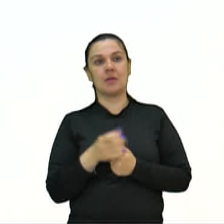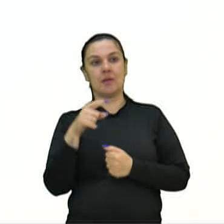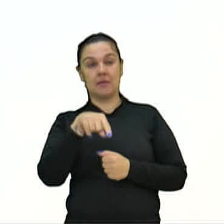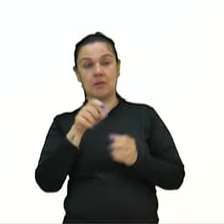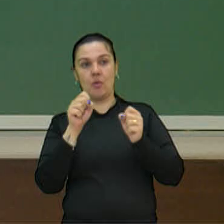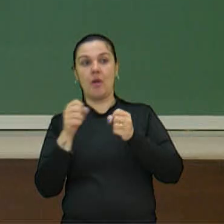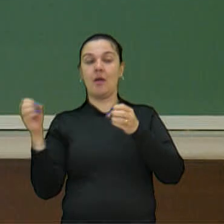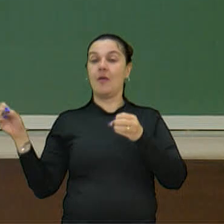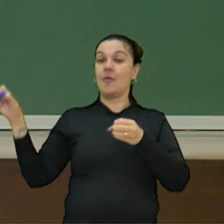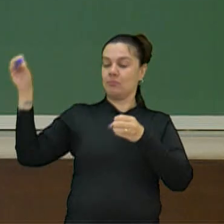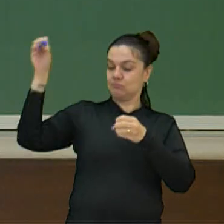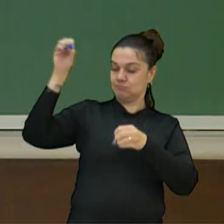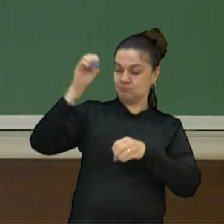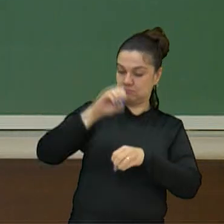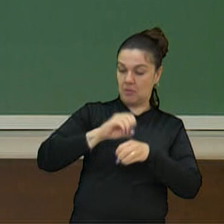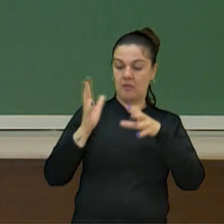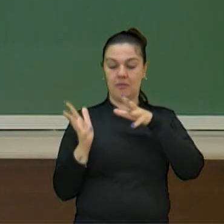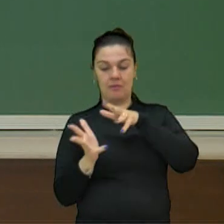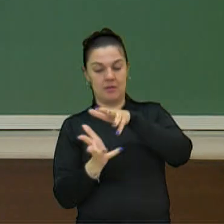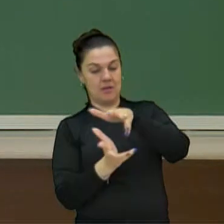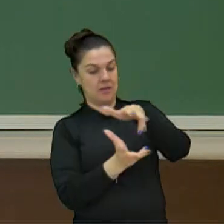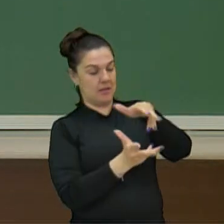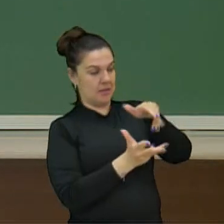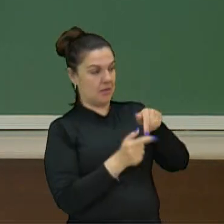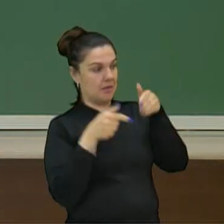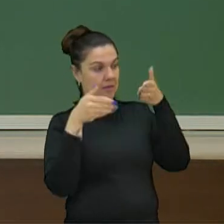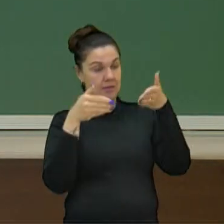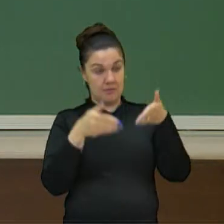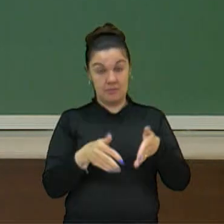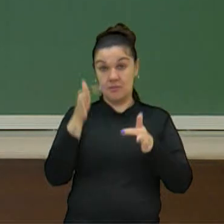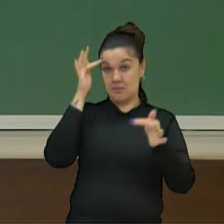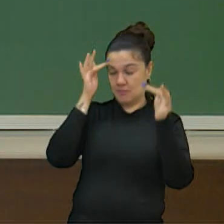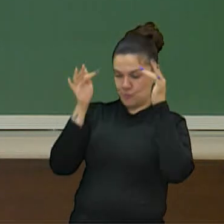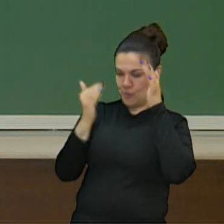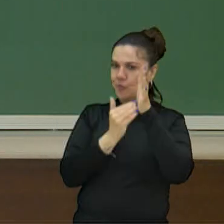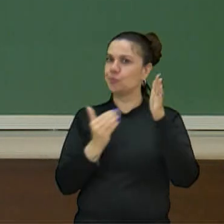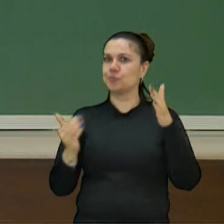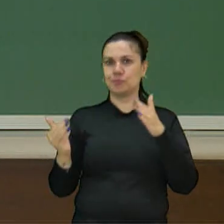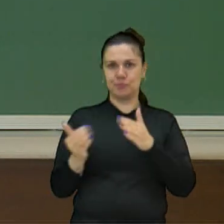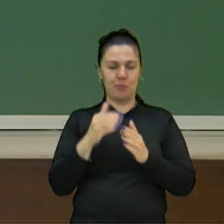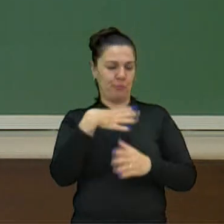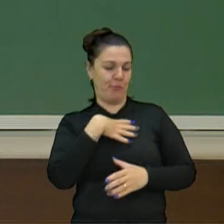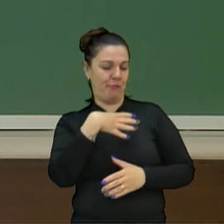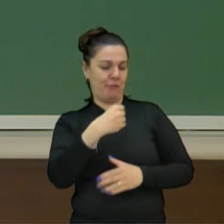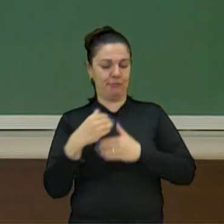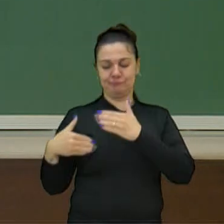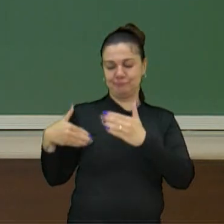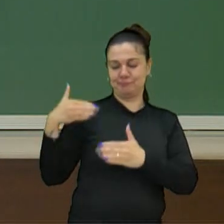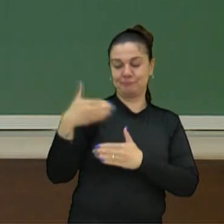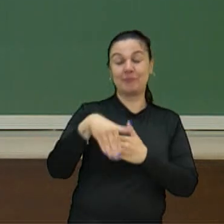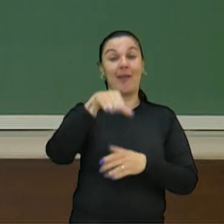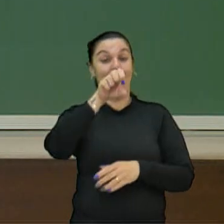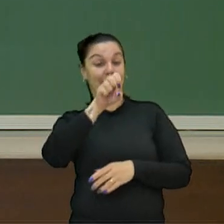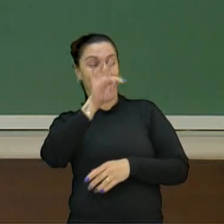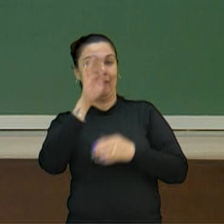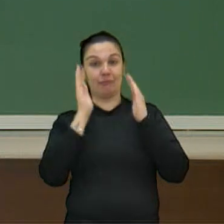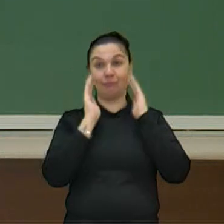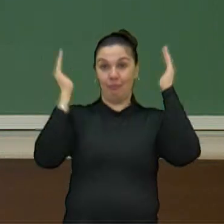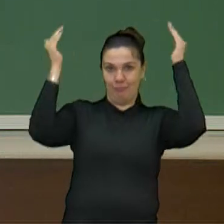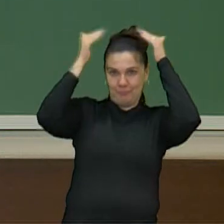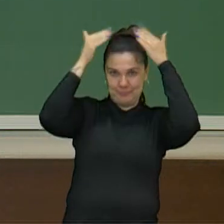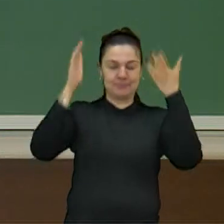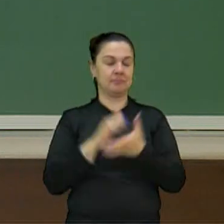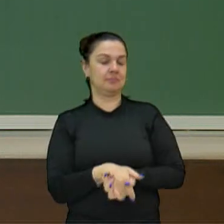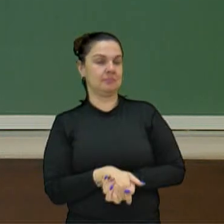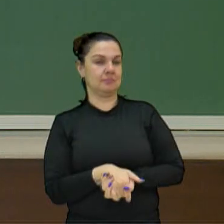entender? Então a vida veio do espaço, então por essa teoria todo mundo é descendente de ET. Né? A gente é tudo descendente de extraterrestre.